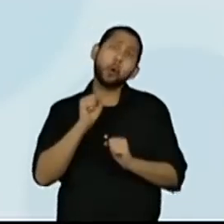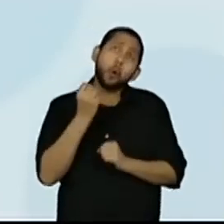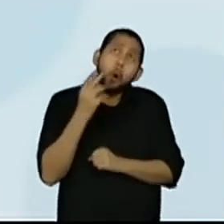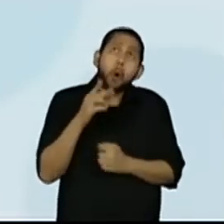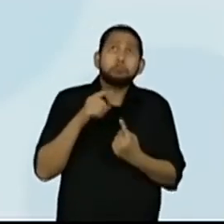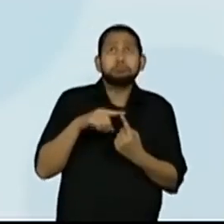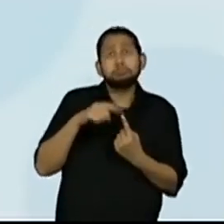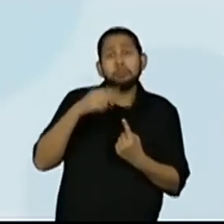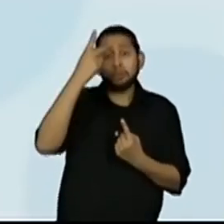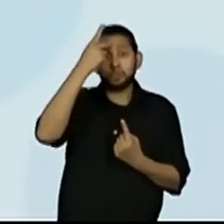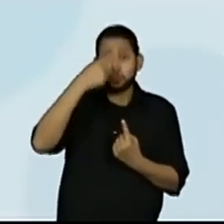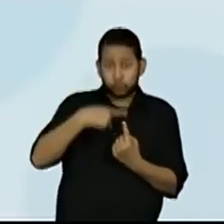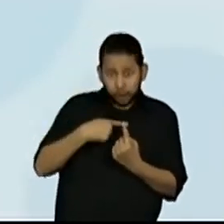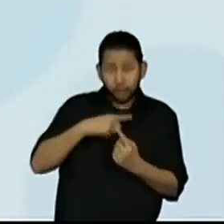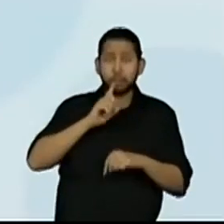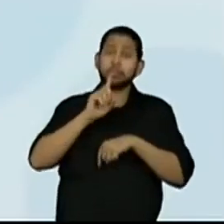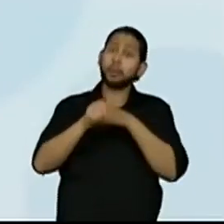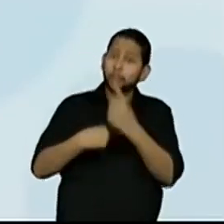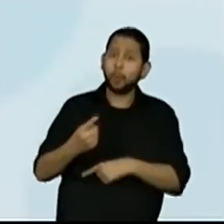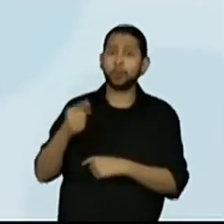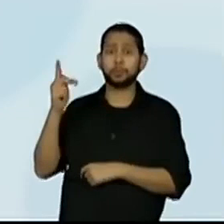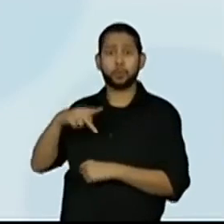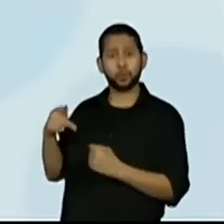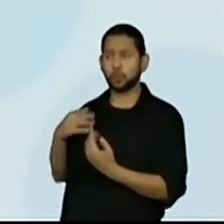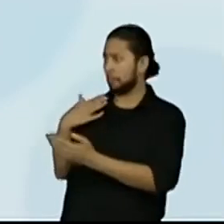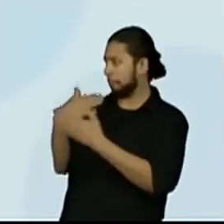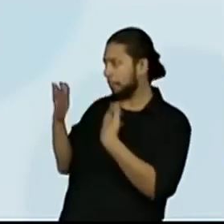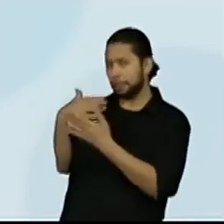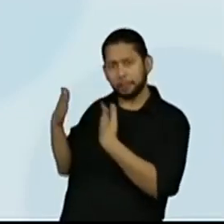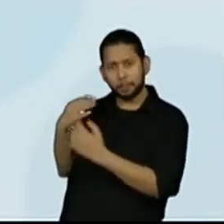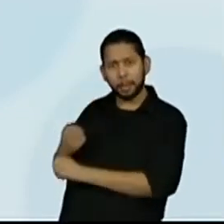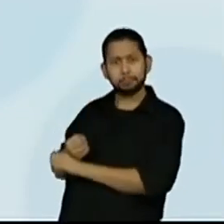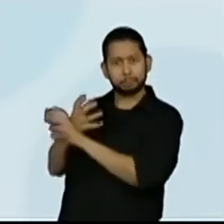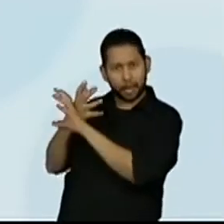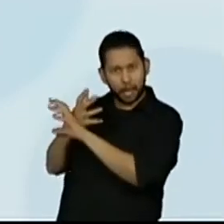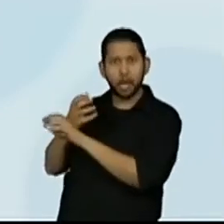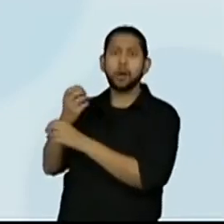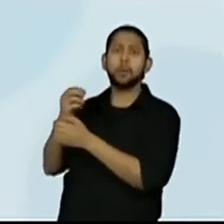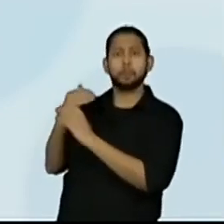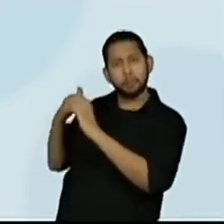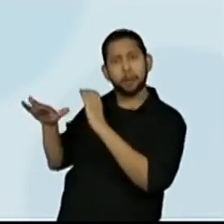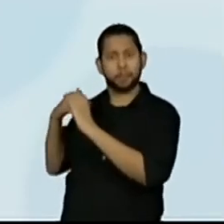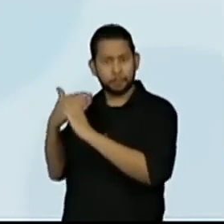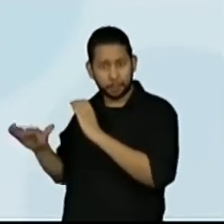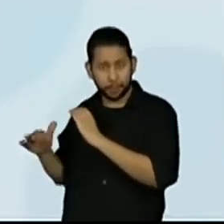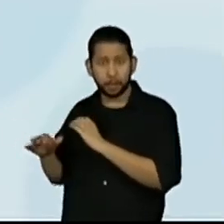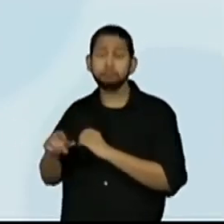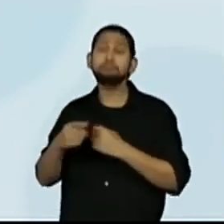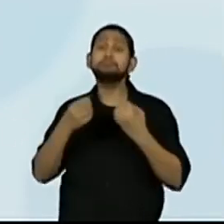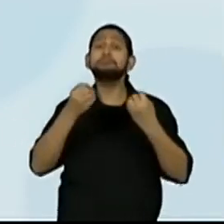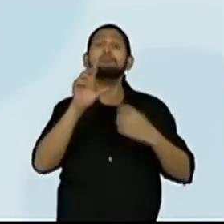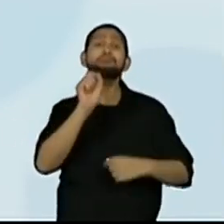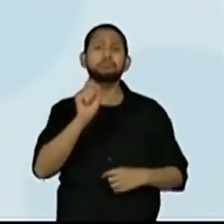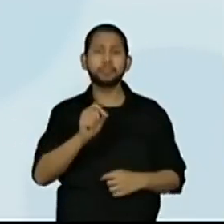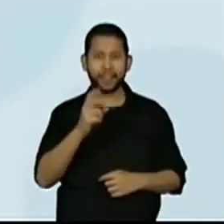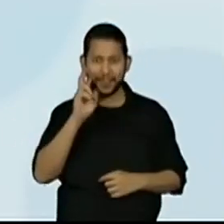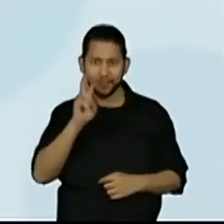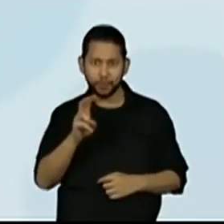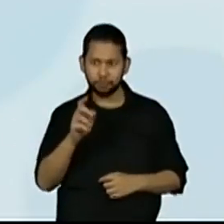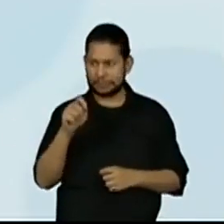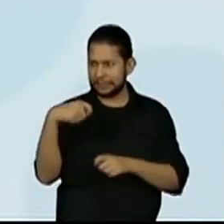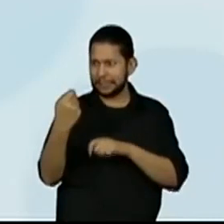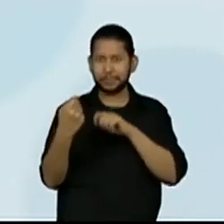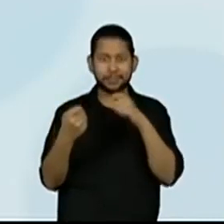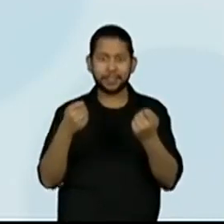depois interagir com elas, com as professoras. Há uma riqueza de vocabulário muito grande nesse